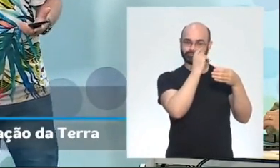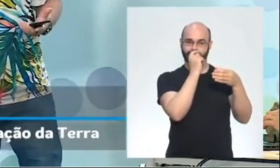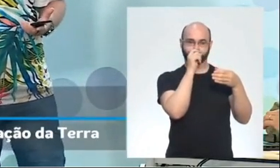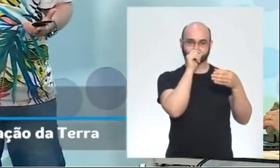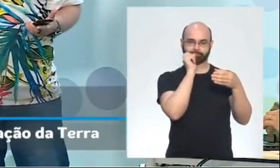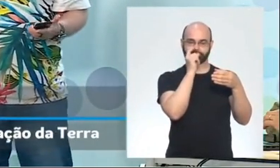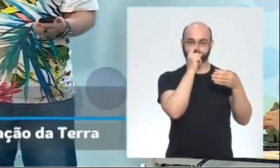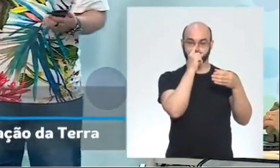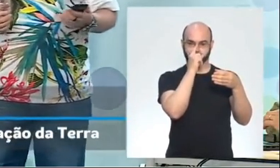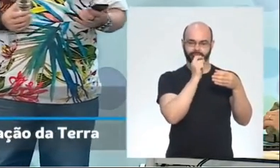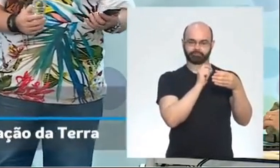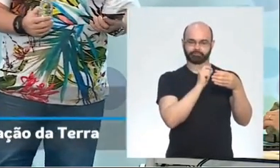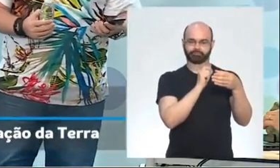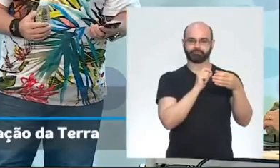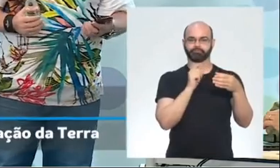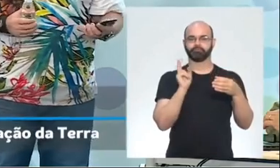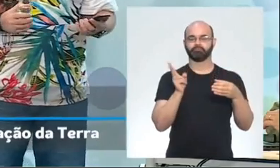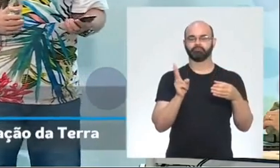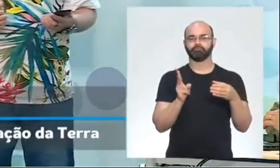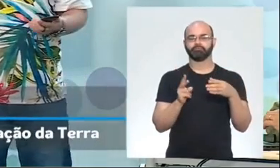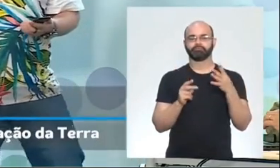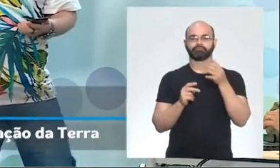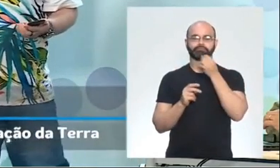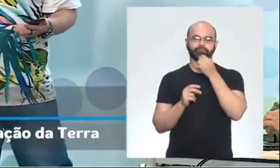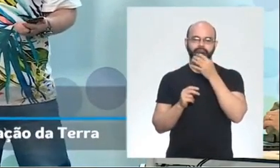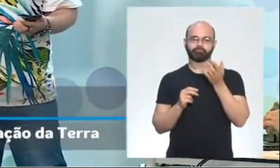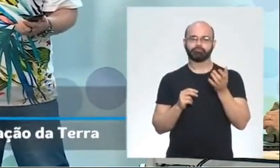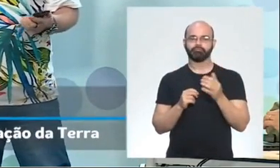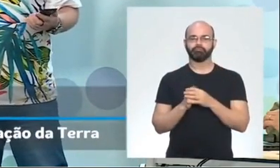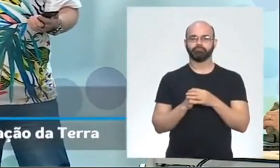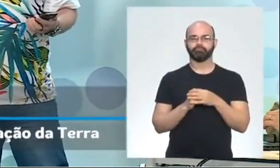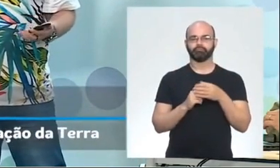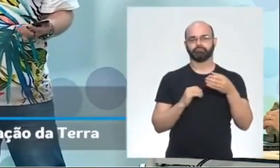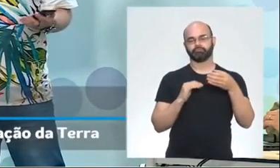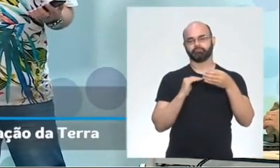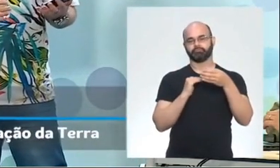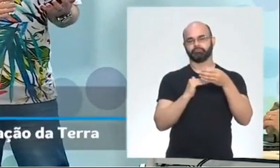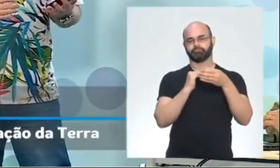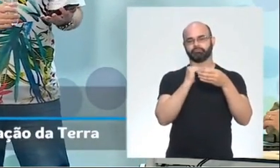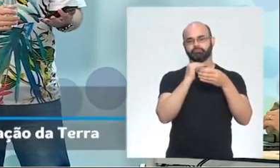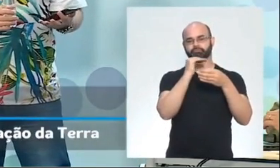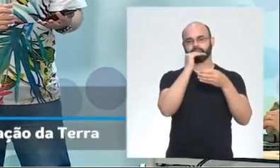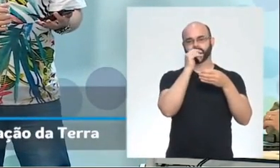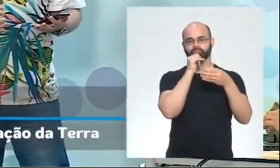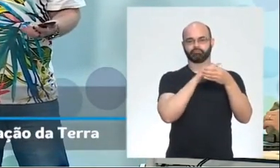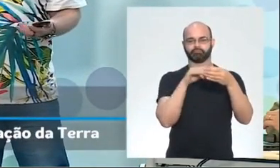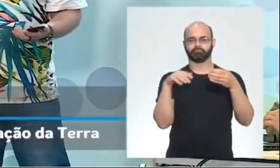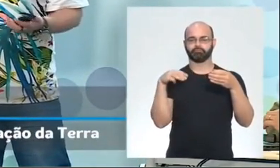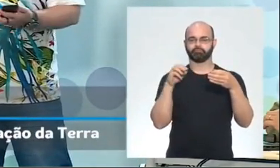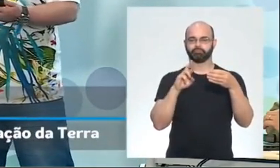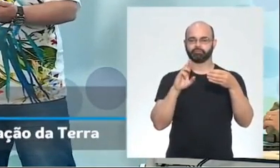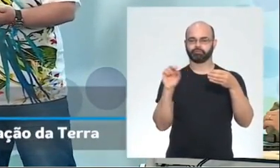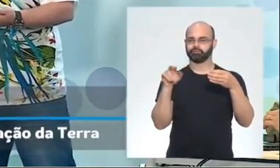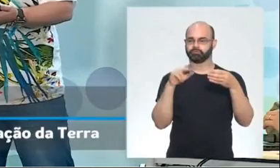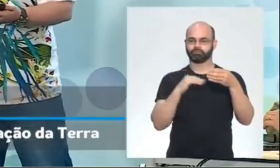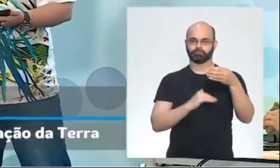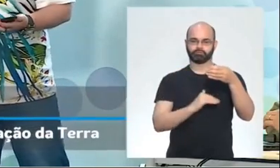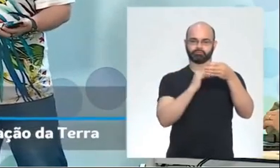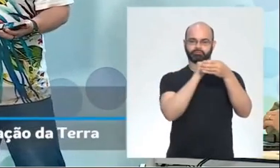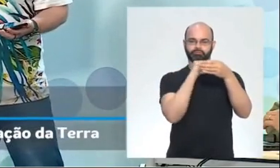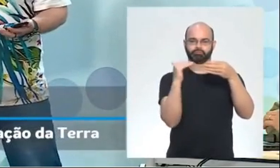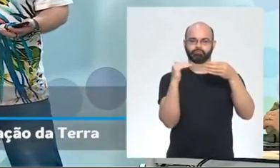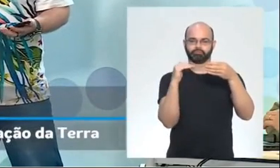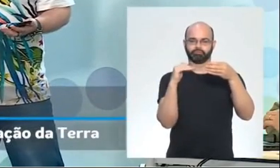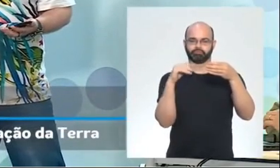coisa acontece quando nós fazemos uma carta topográfica em relação ao morro. E quando nós passamos